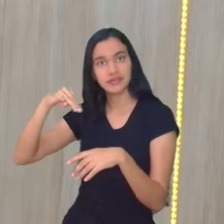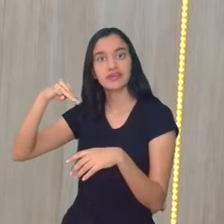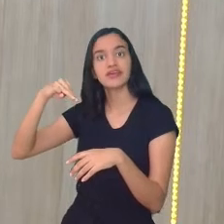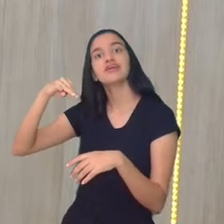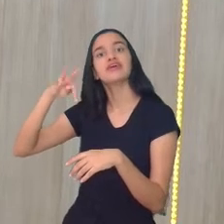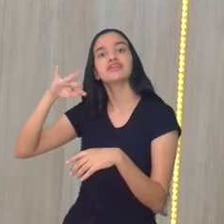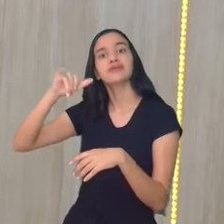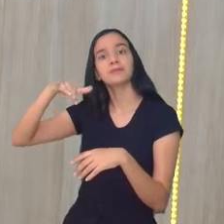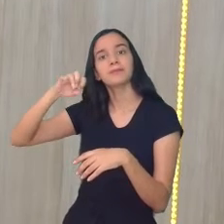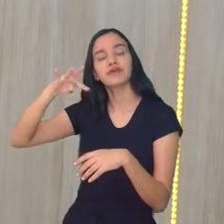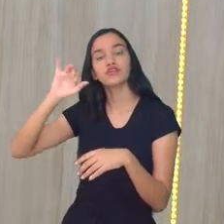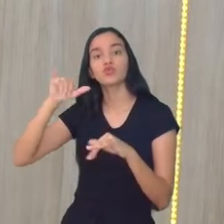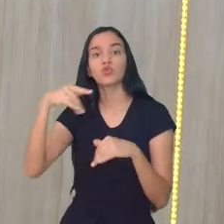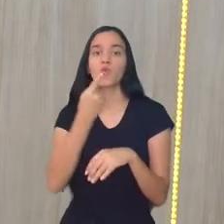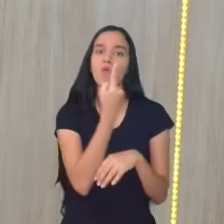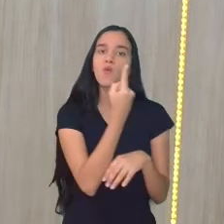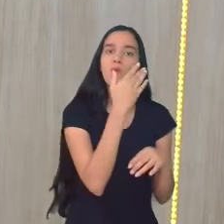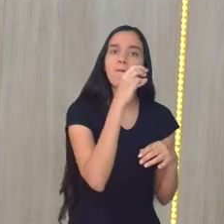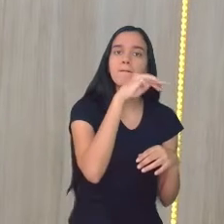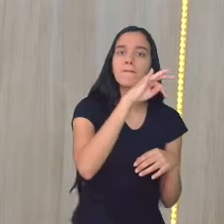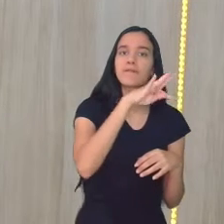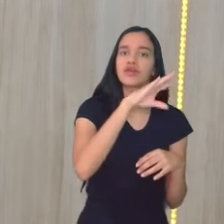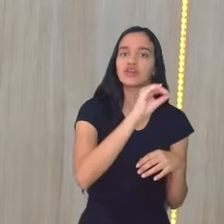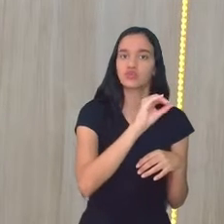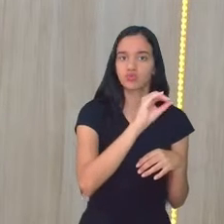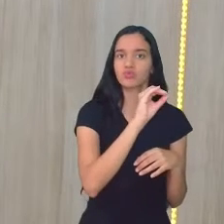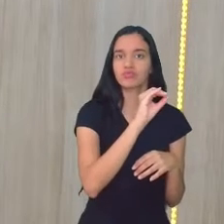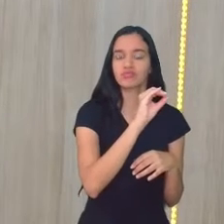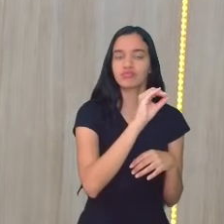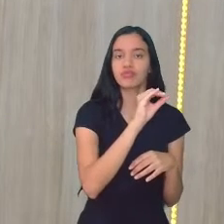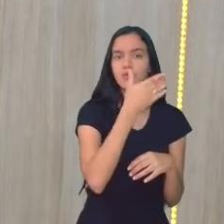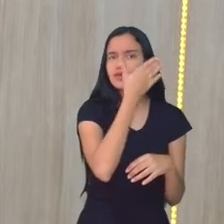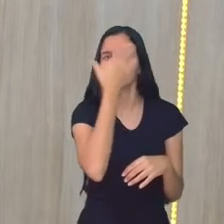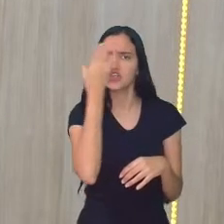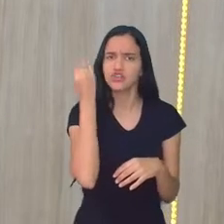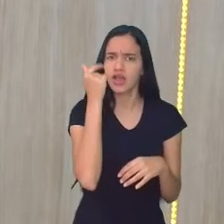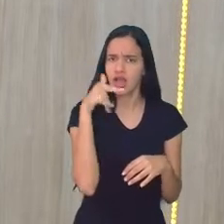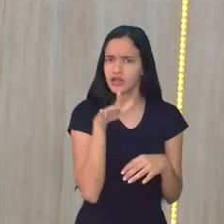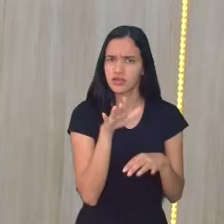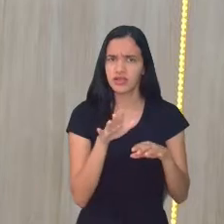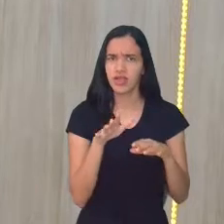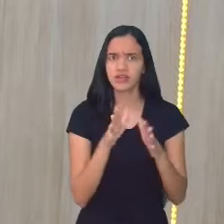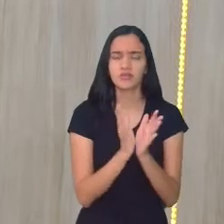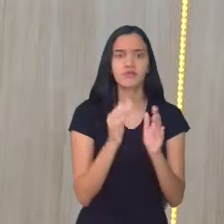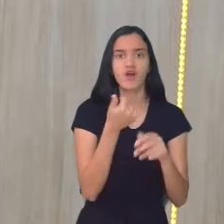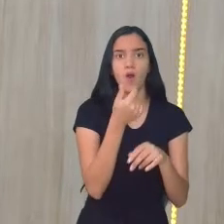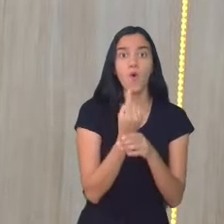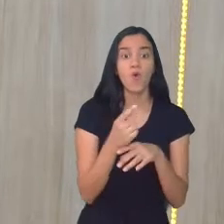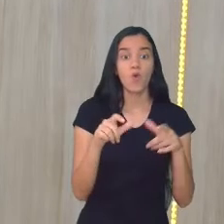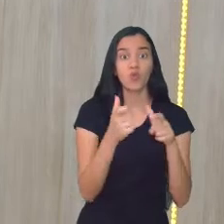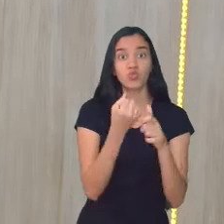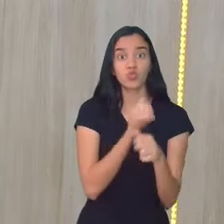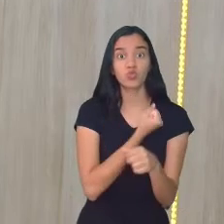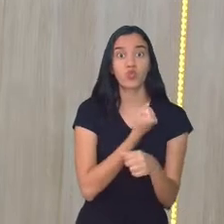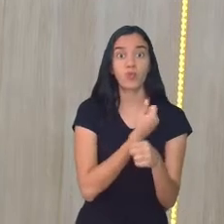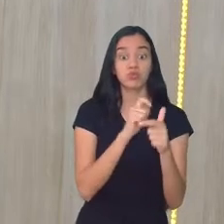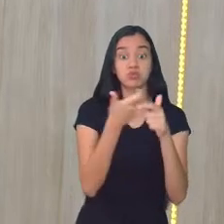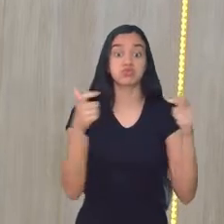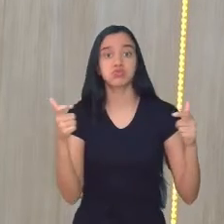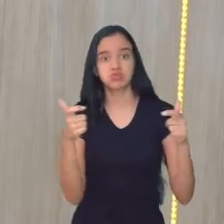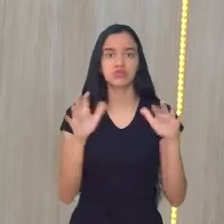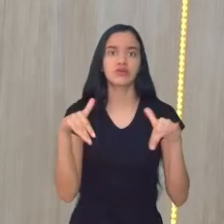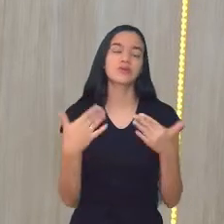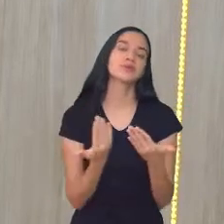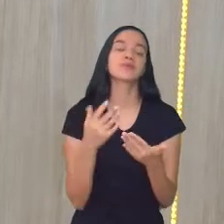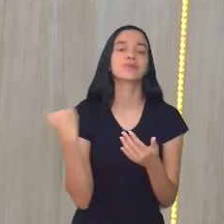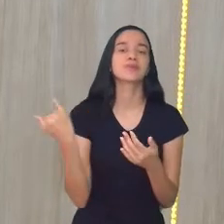Ora, 1 metro, vamos pensar em 1 metro. Esquece ali, porque senão vai ficar um número muito grande. E o que importa aqui é que